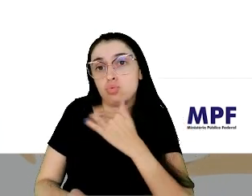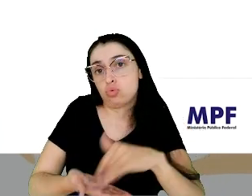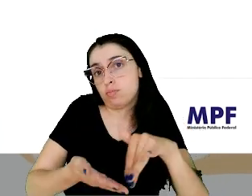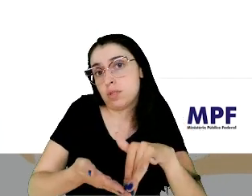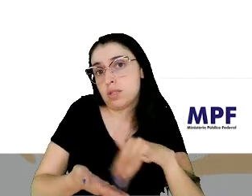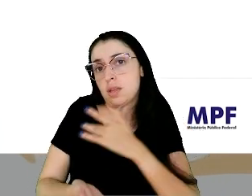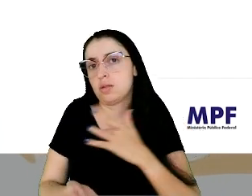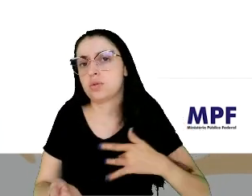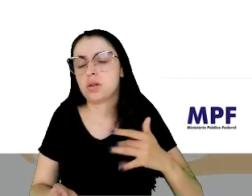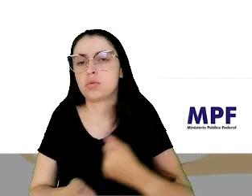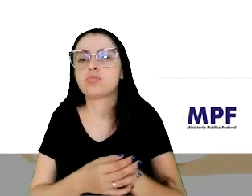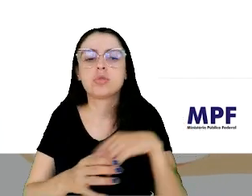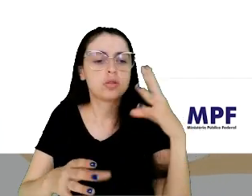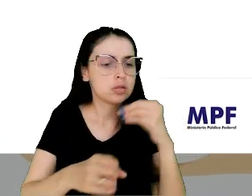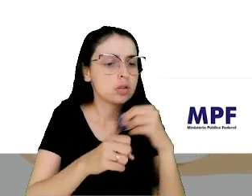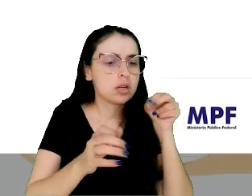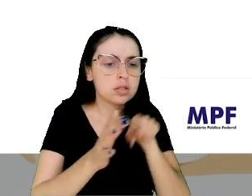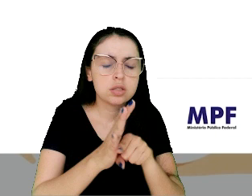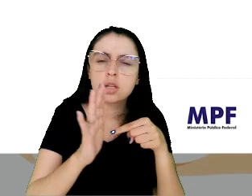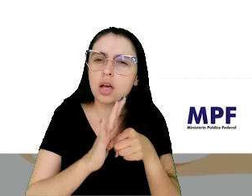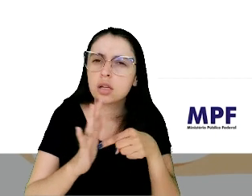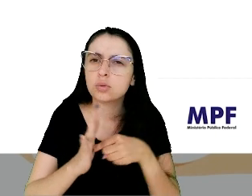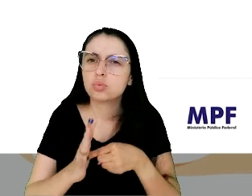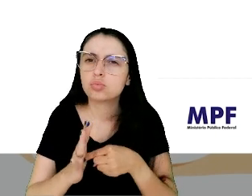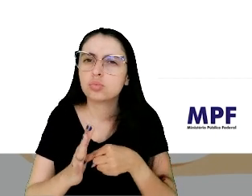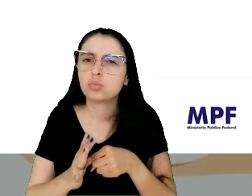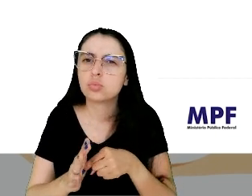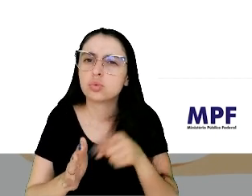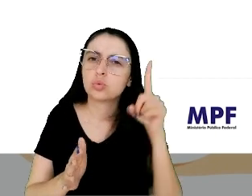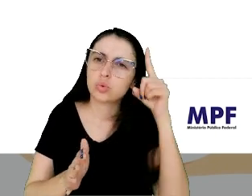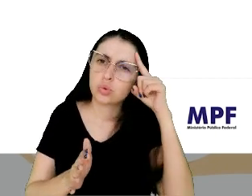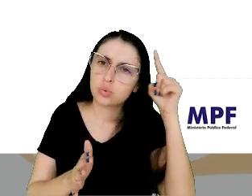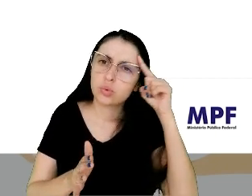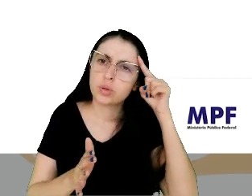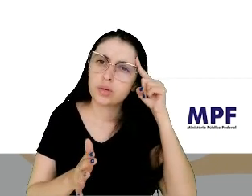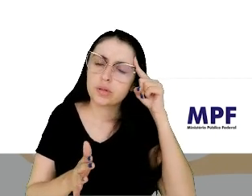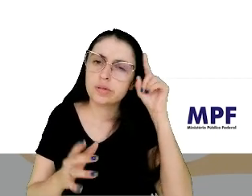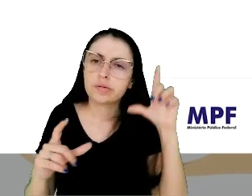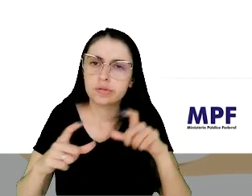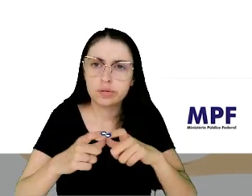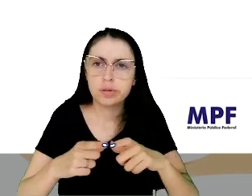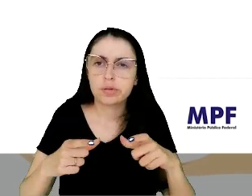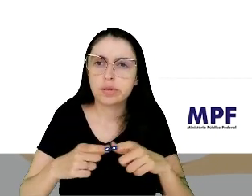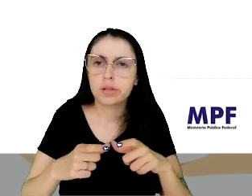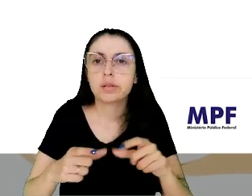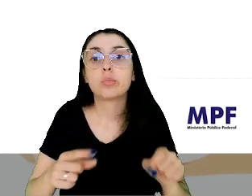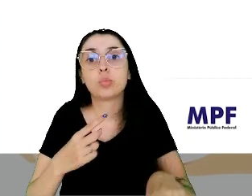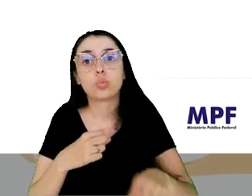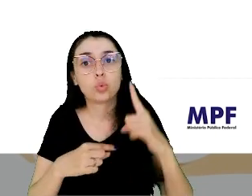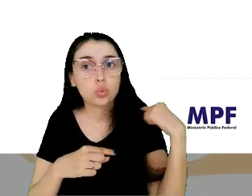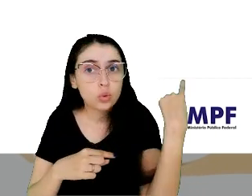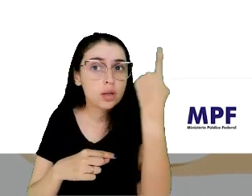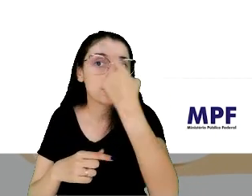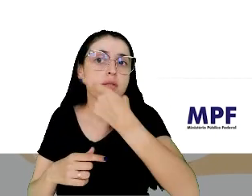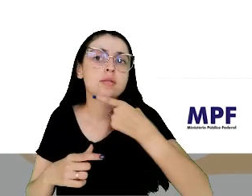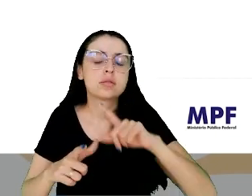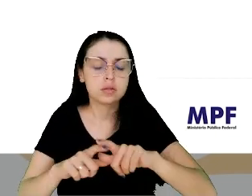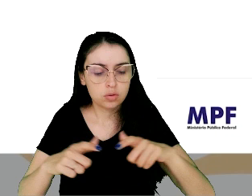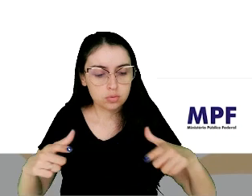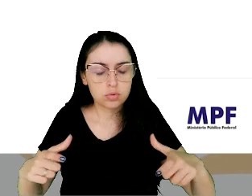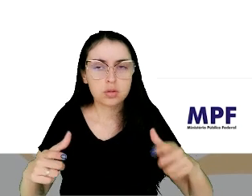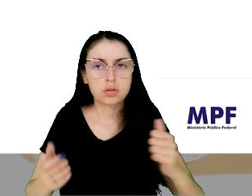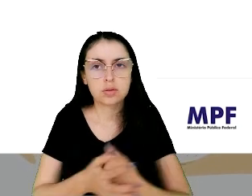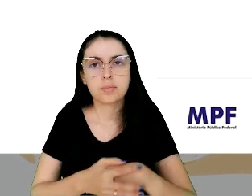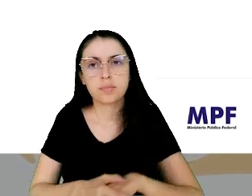de potabilidade de água, tá? Tanto no espaço quanto no tempo, ok? Então, assim, a gente